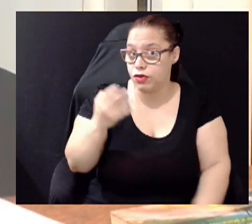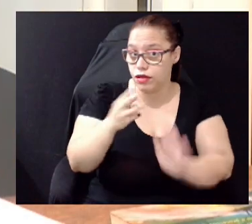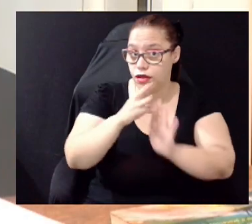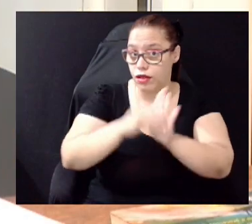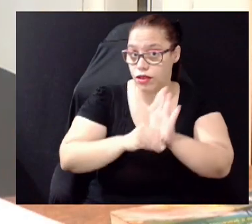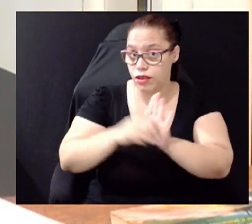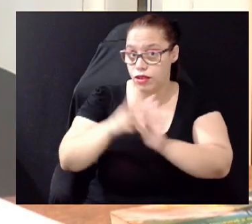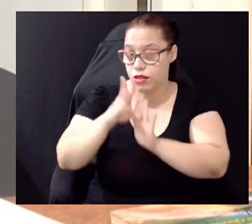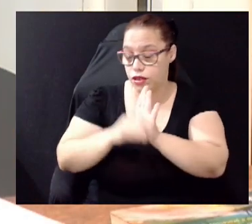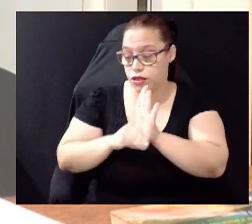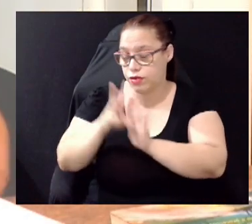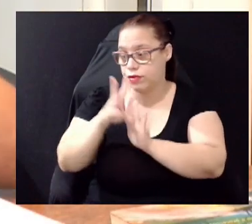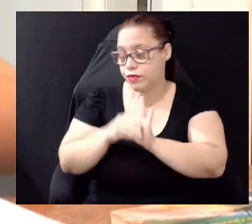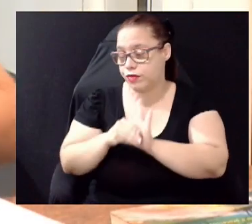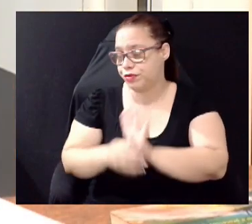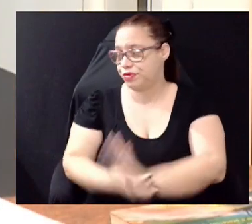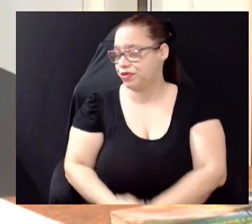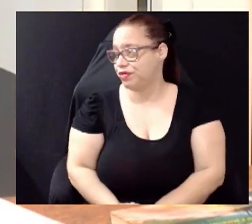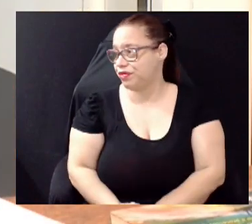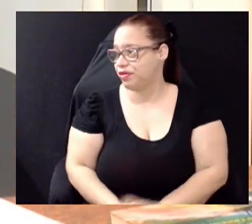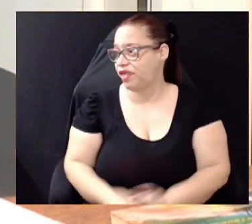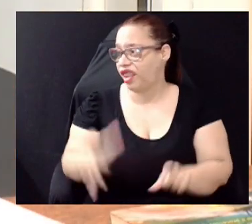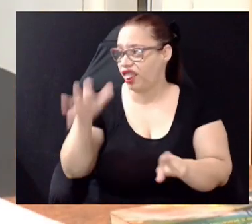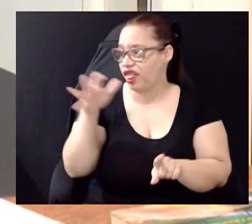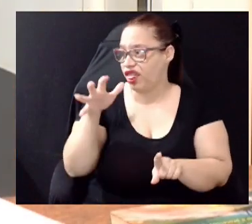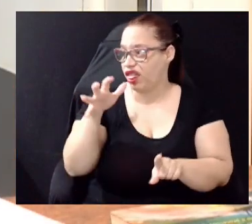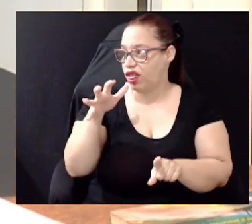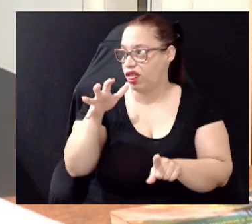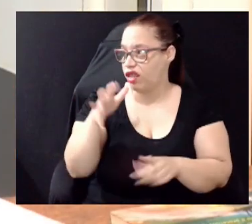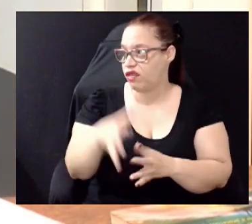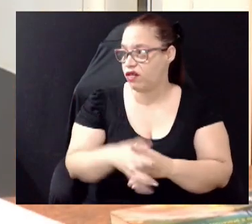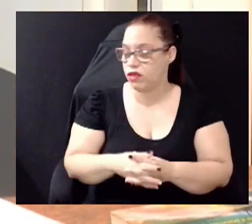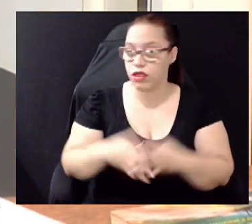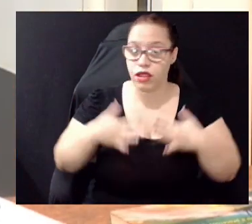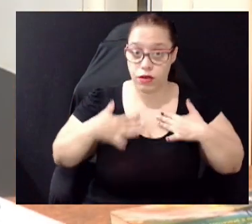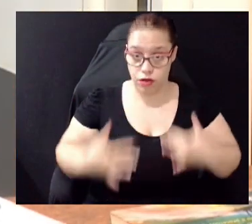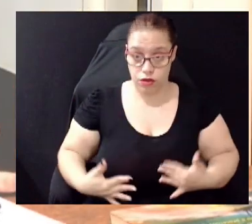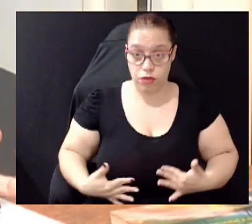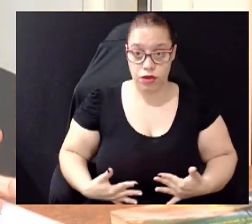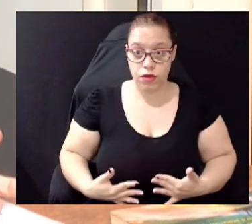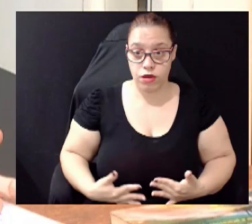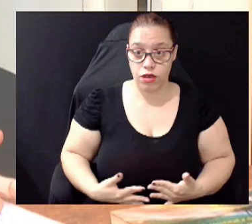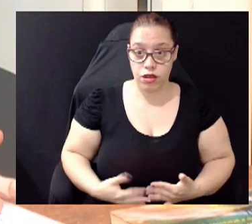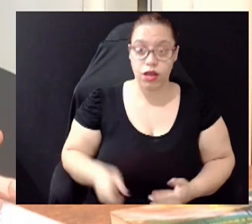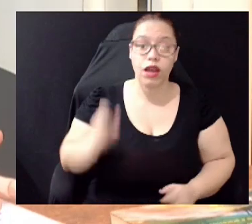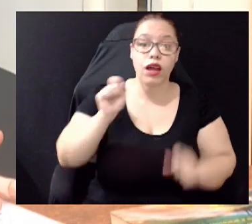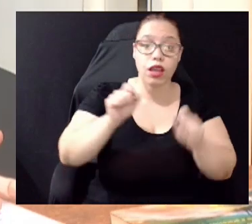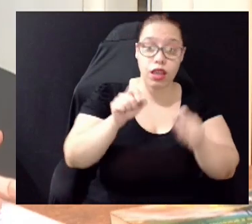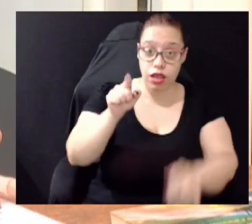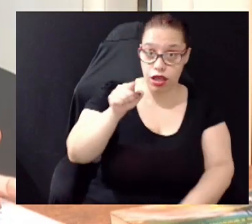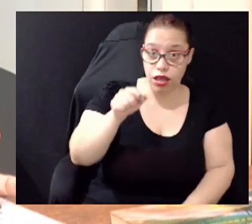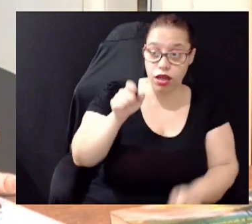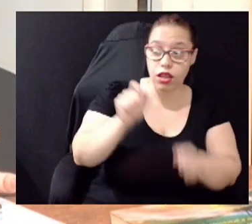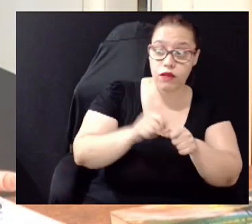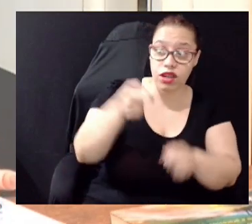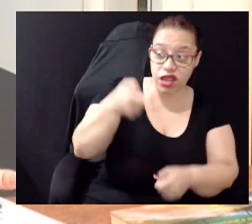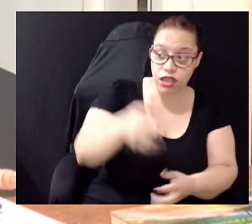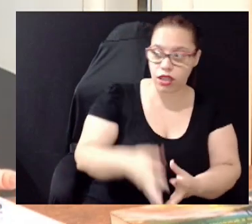né? Então, já começou desde a minha camiseta, né, do quem é você, que você está fazendo aqui,